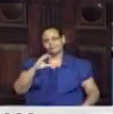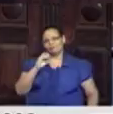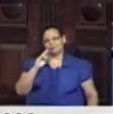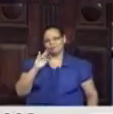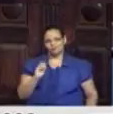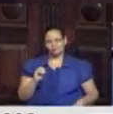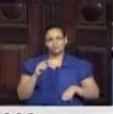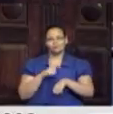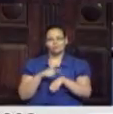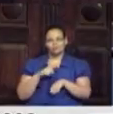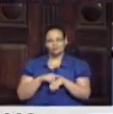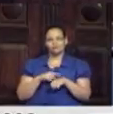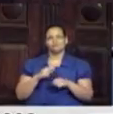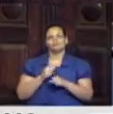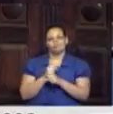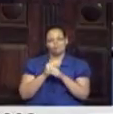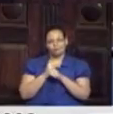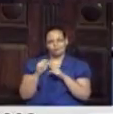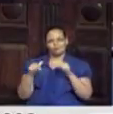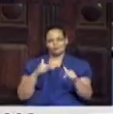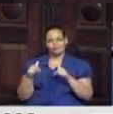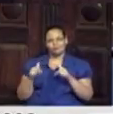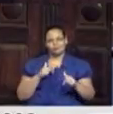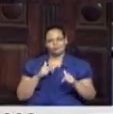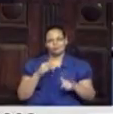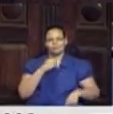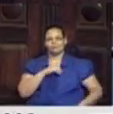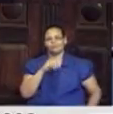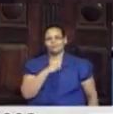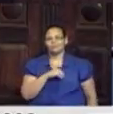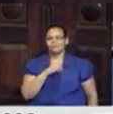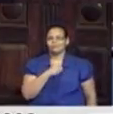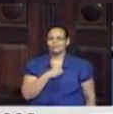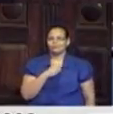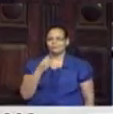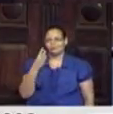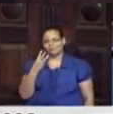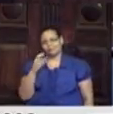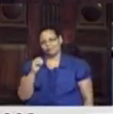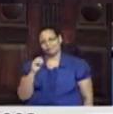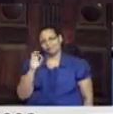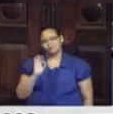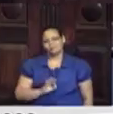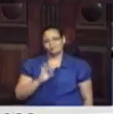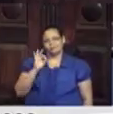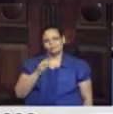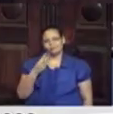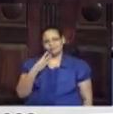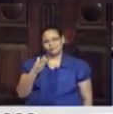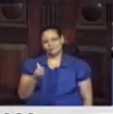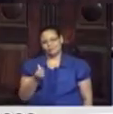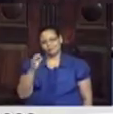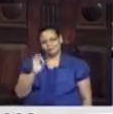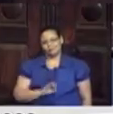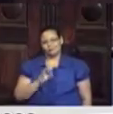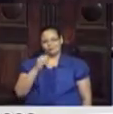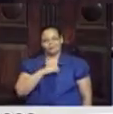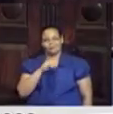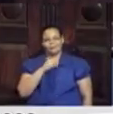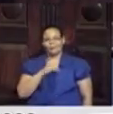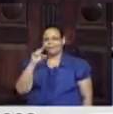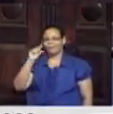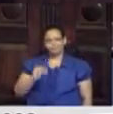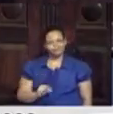de serviço, recebem, doutor Julianelli, de 30% a 36% menos que os seus